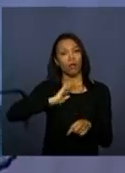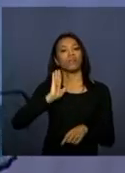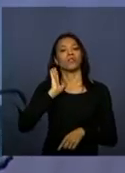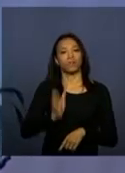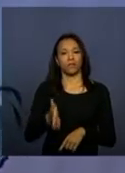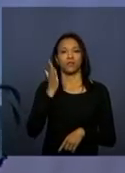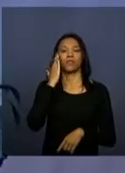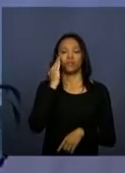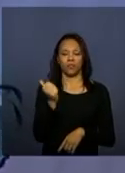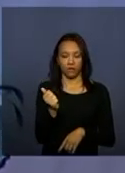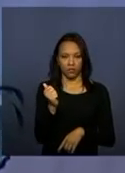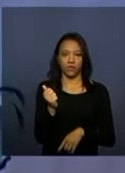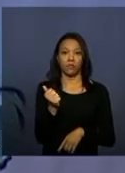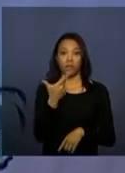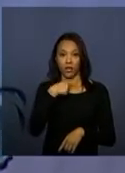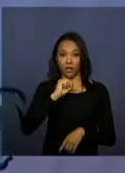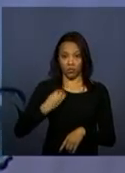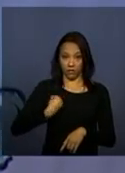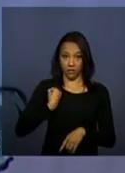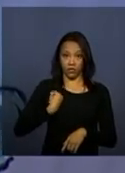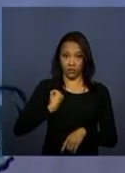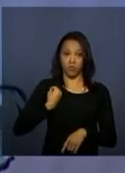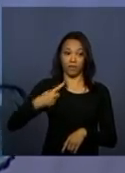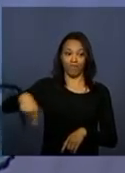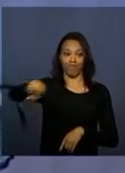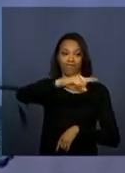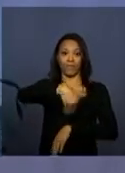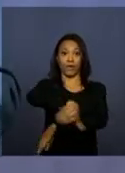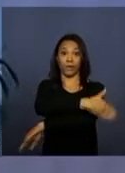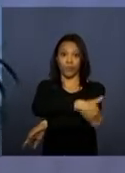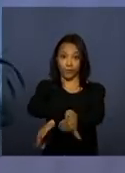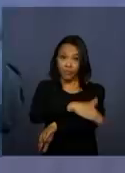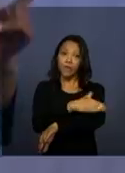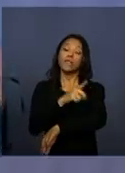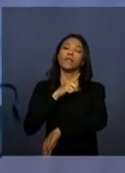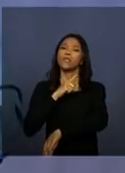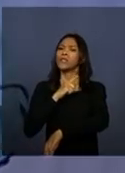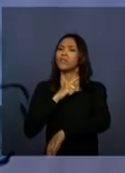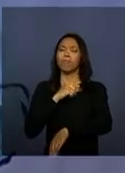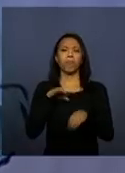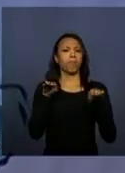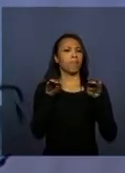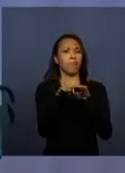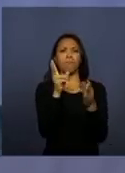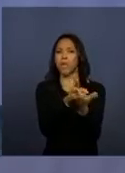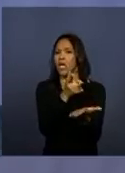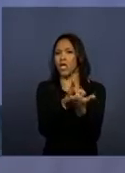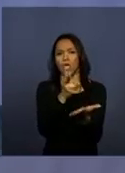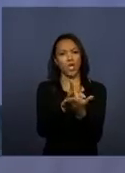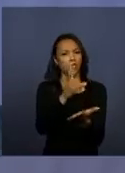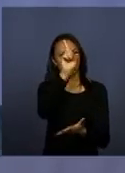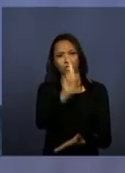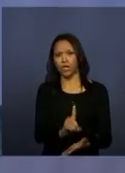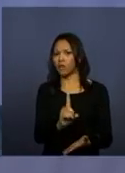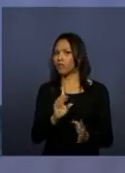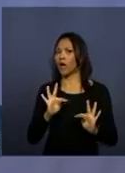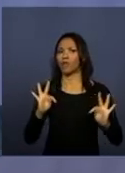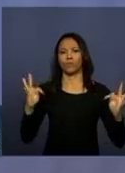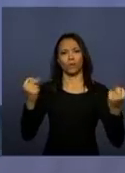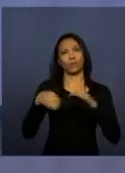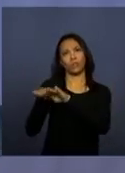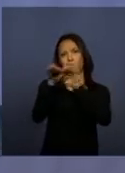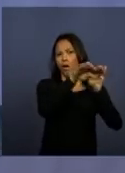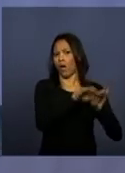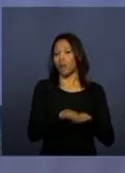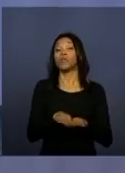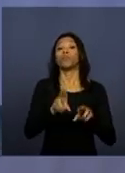sabemos que a população de rua tem os mesmos direitos de todos os brasileiros. Por isso, os